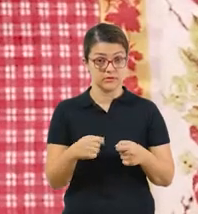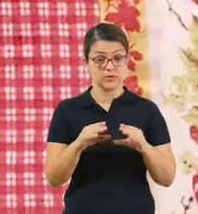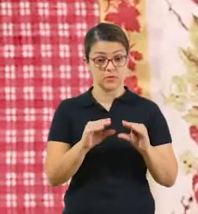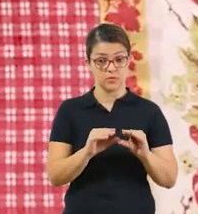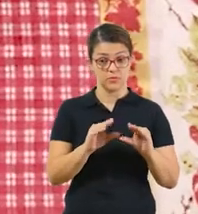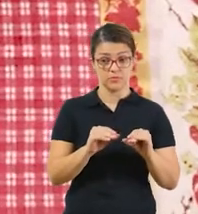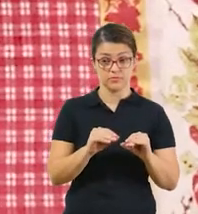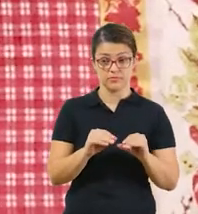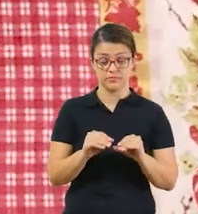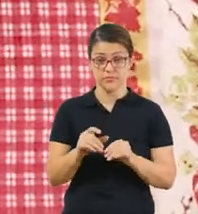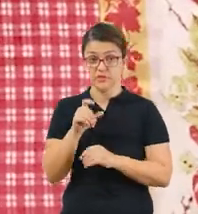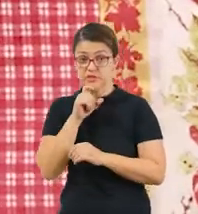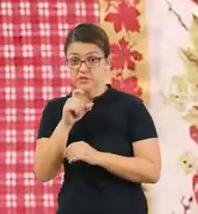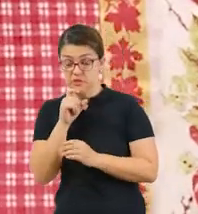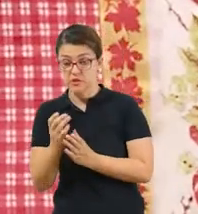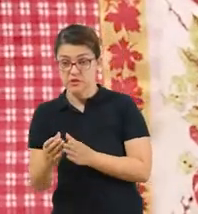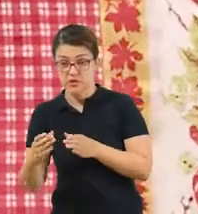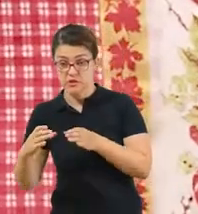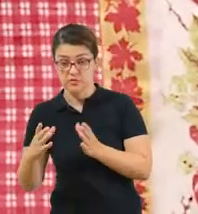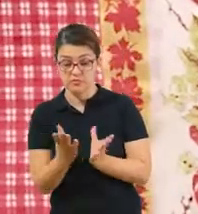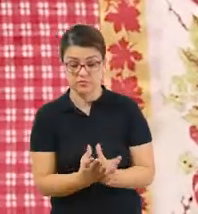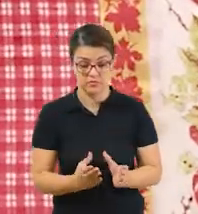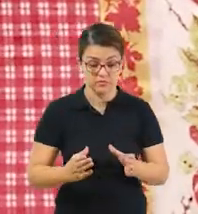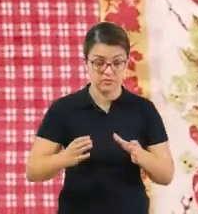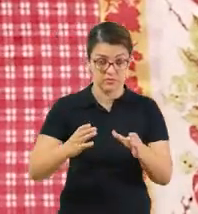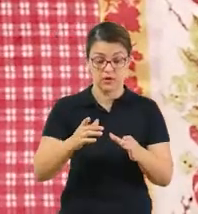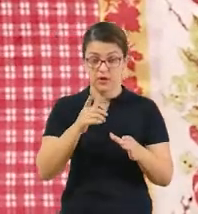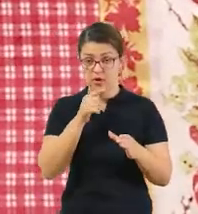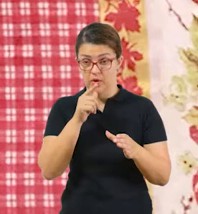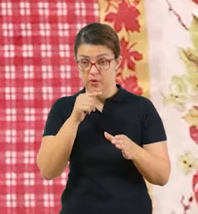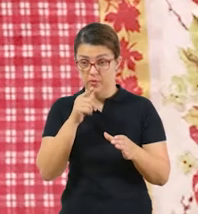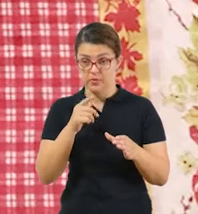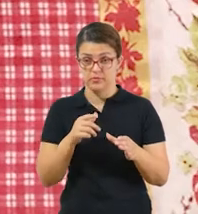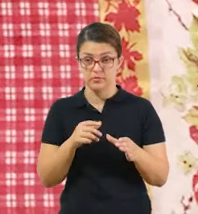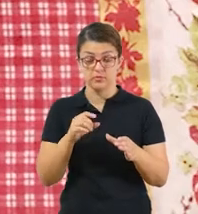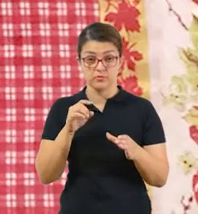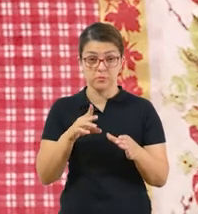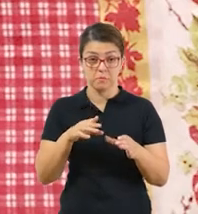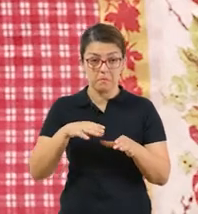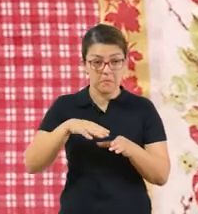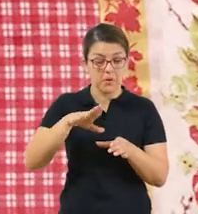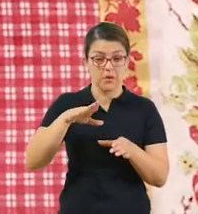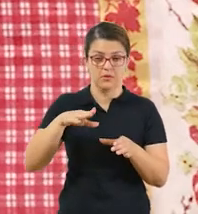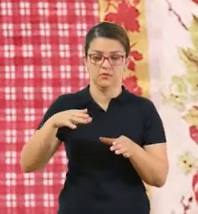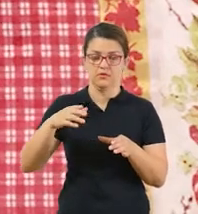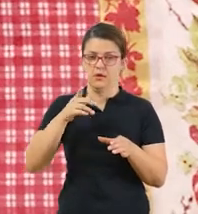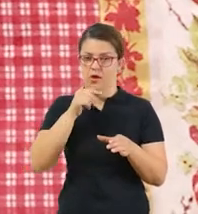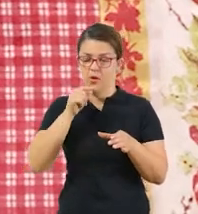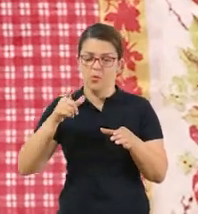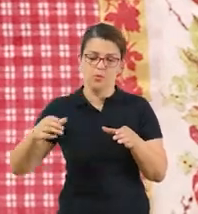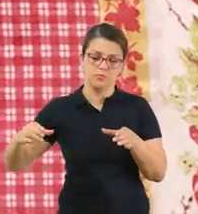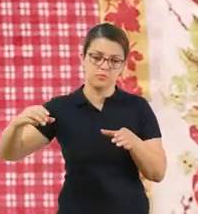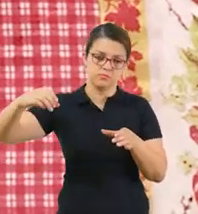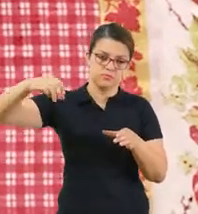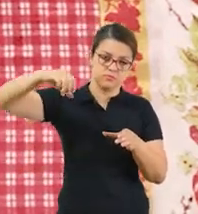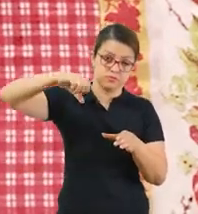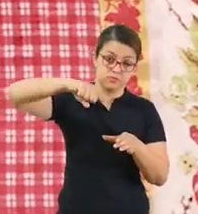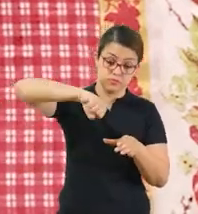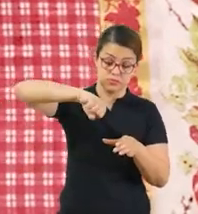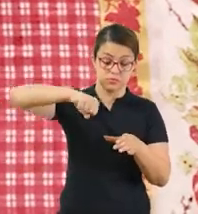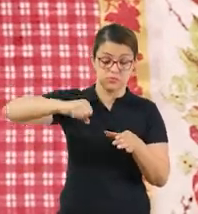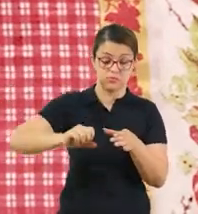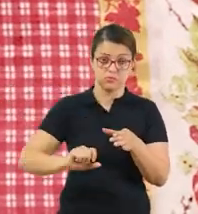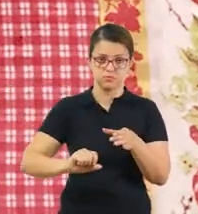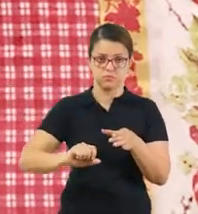Vocês vão precisar de chumaços de algodão, cubos de gelo e uma bacia com água. Então vou colocar um pouquinho mais de água para ficar